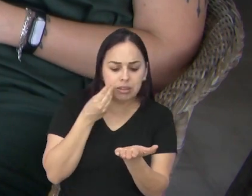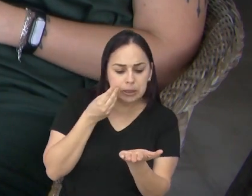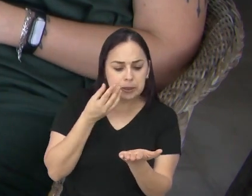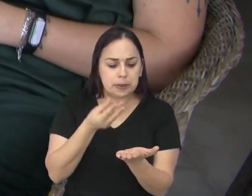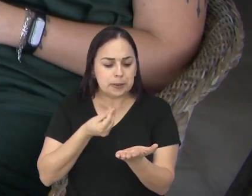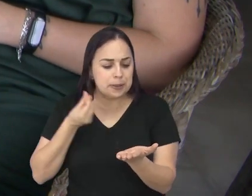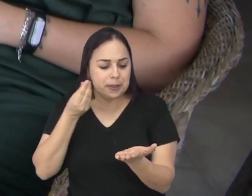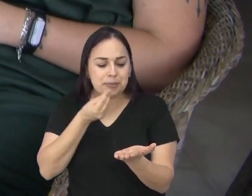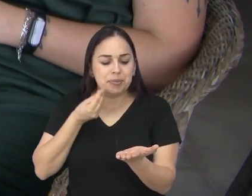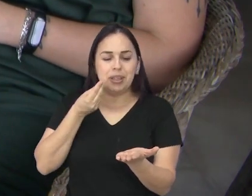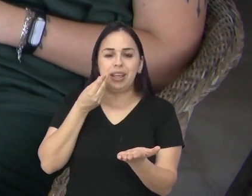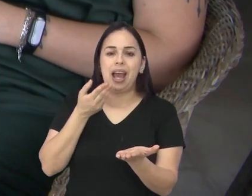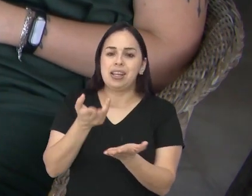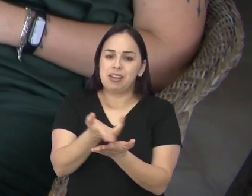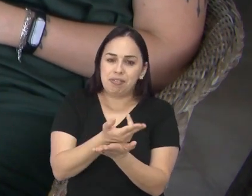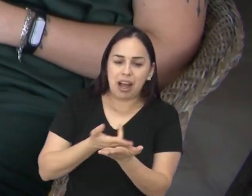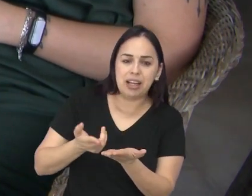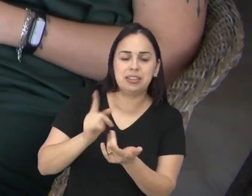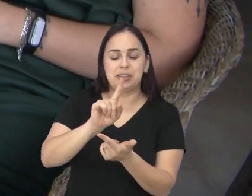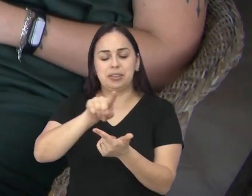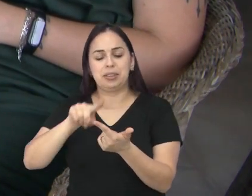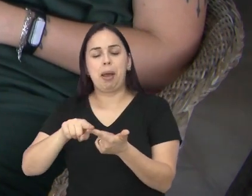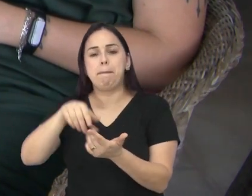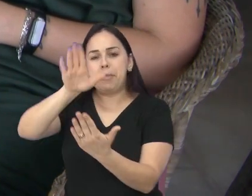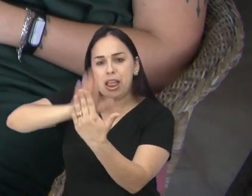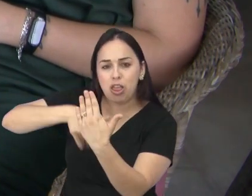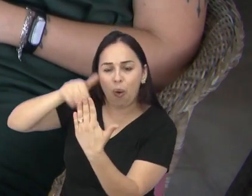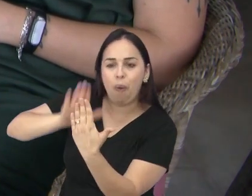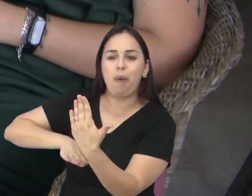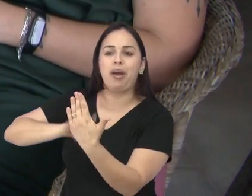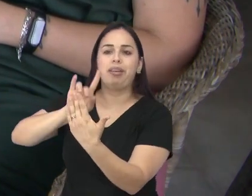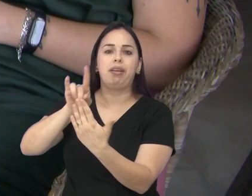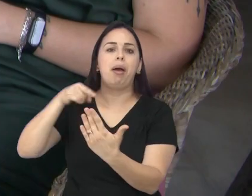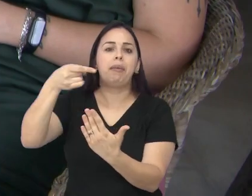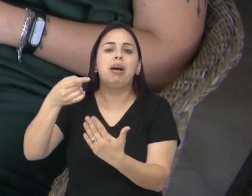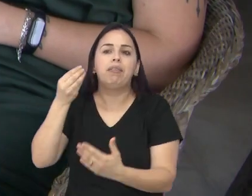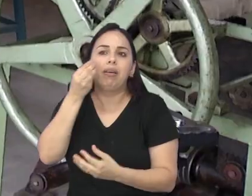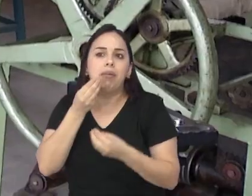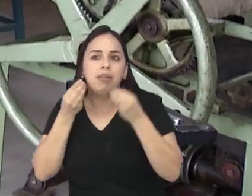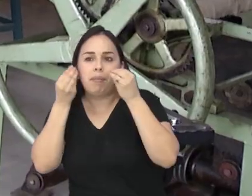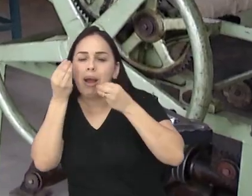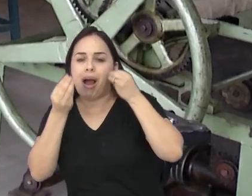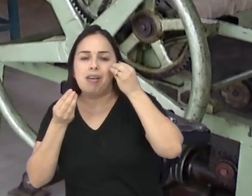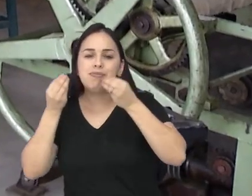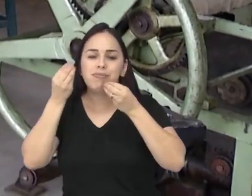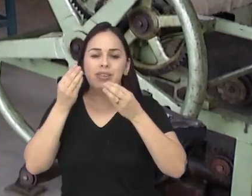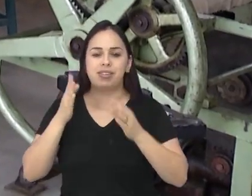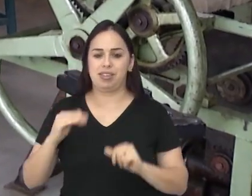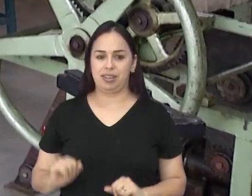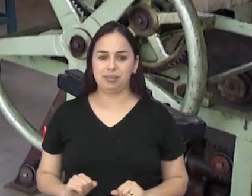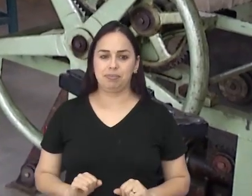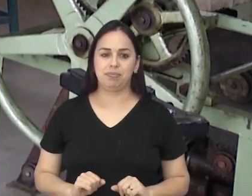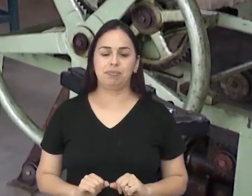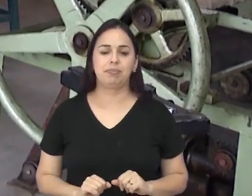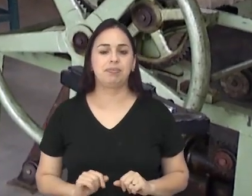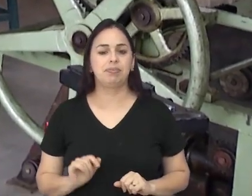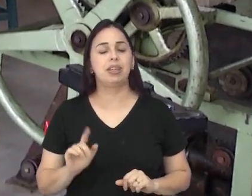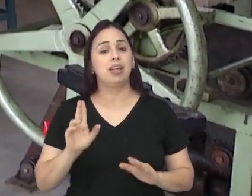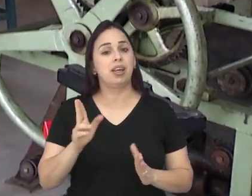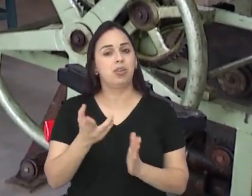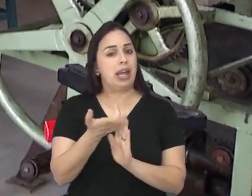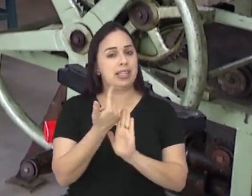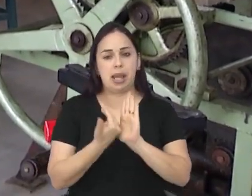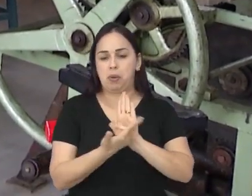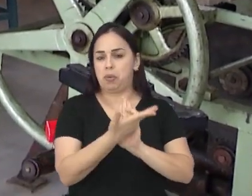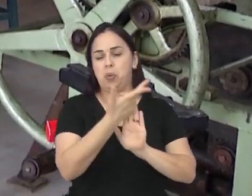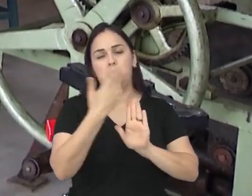experiências. E você faz gravura, você faz pintura, você faz não sei o quê, faz blá, blá, blá, quadros e tal. E desenho, muito